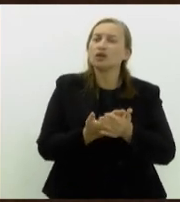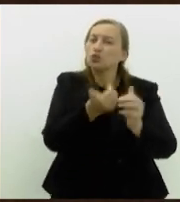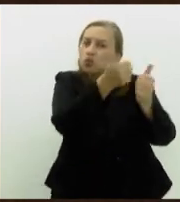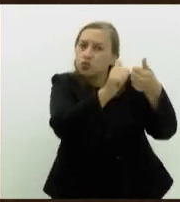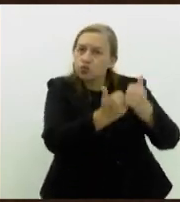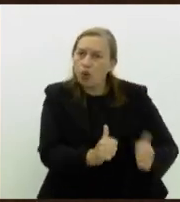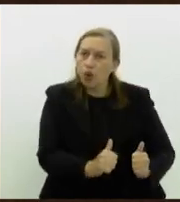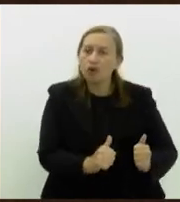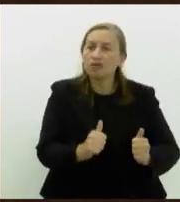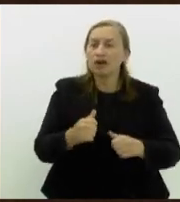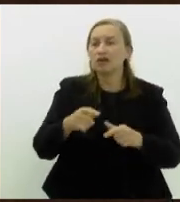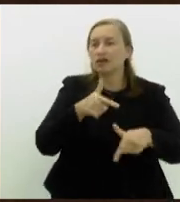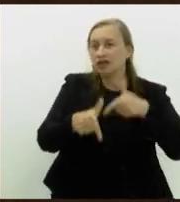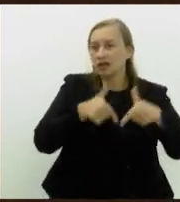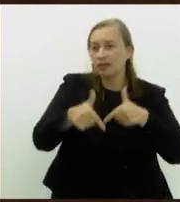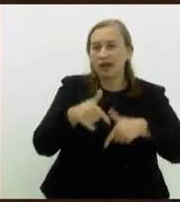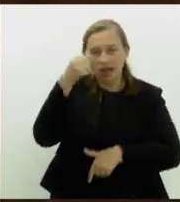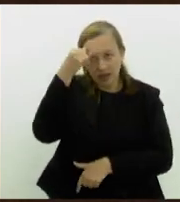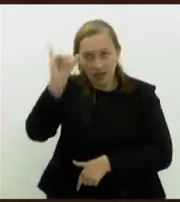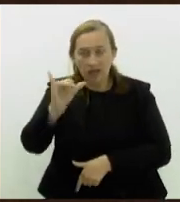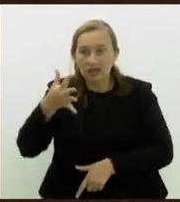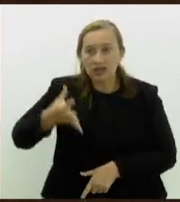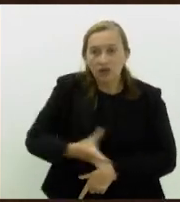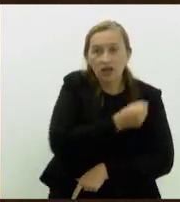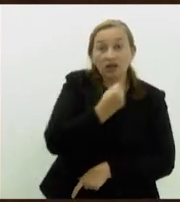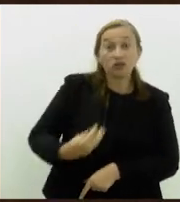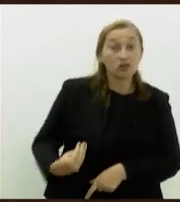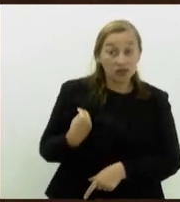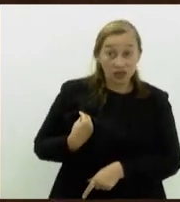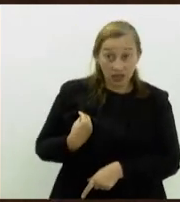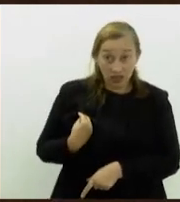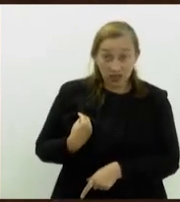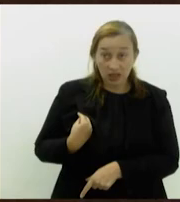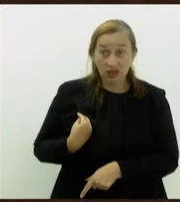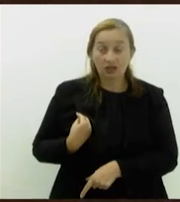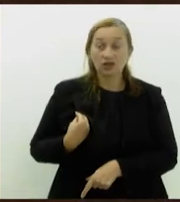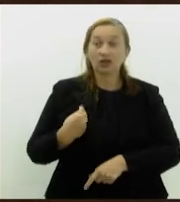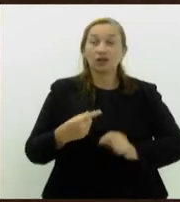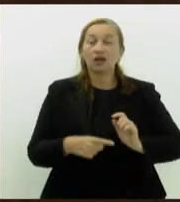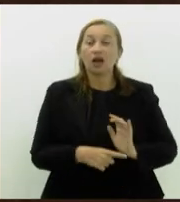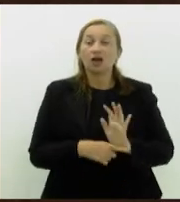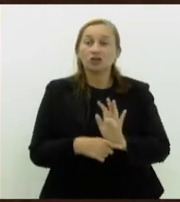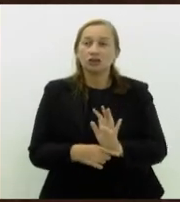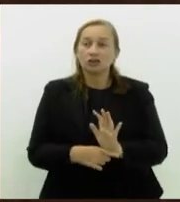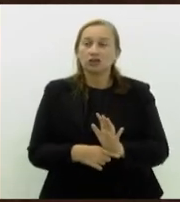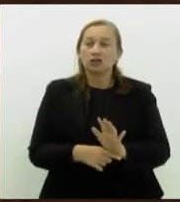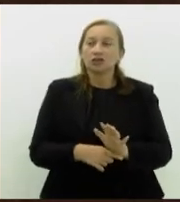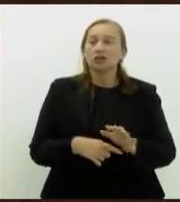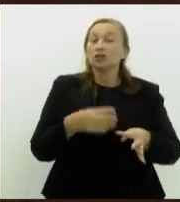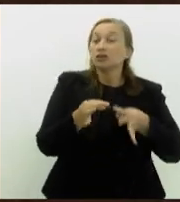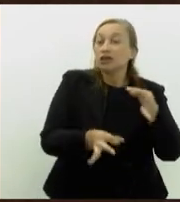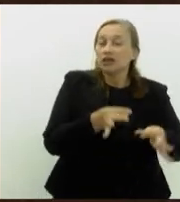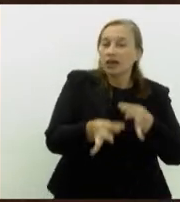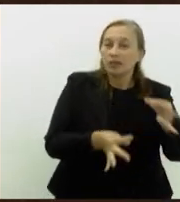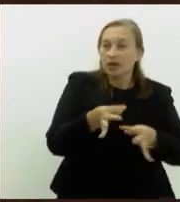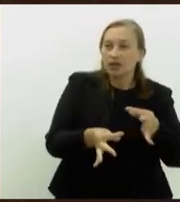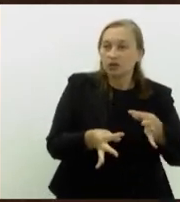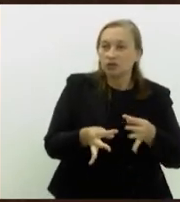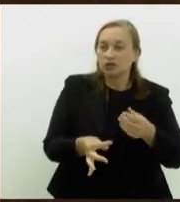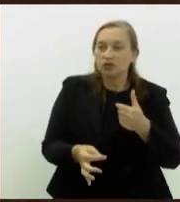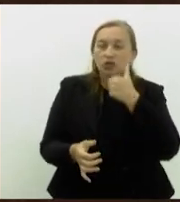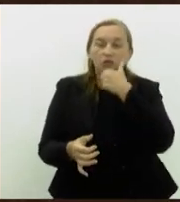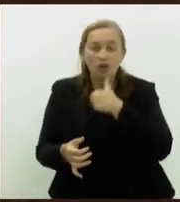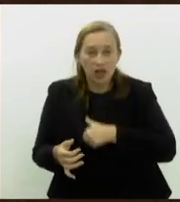na prevenção. Salvaremos vida, iremos otimizar o recurso público para o tratamento daqueles e daquelas que